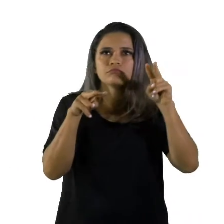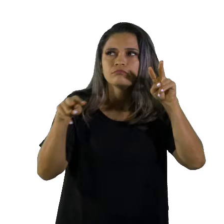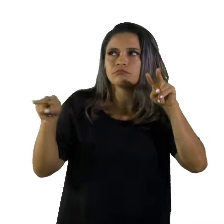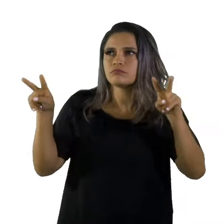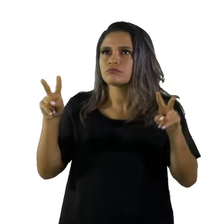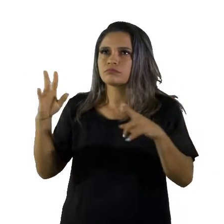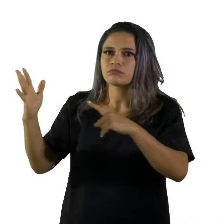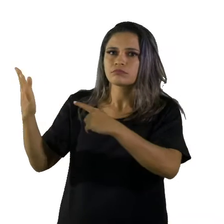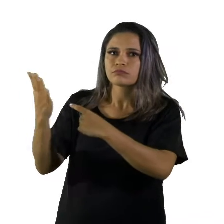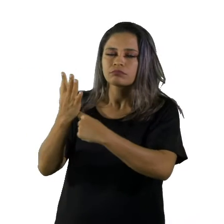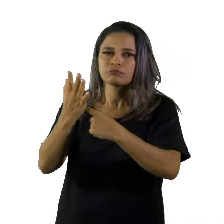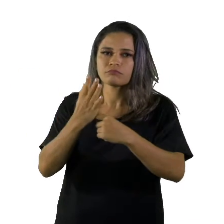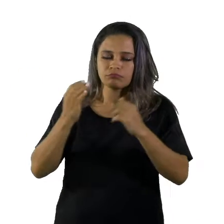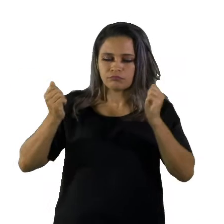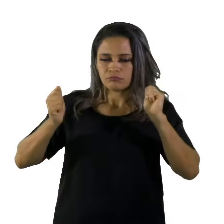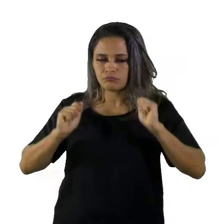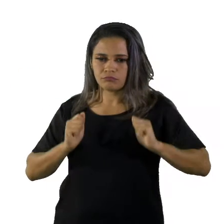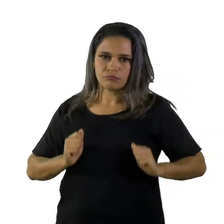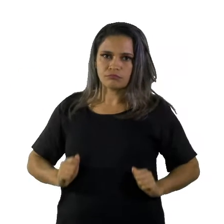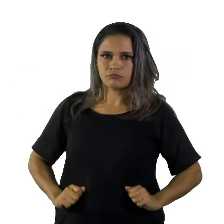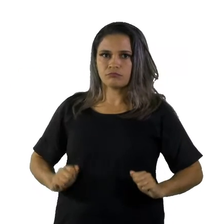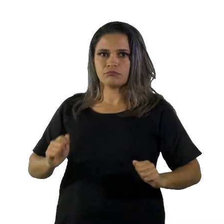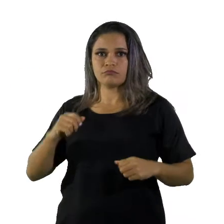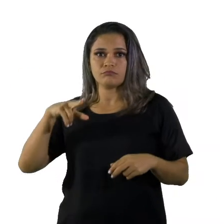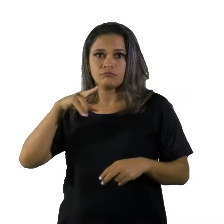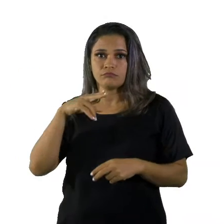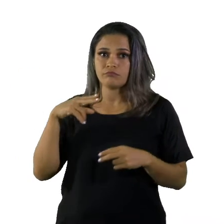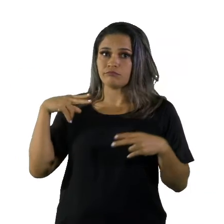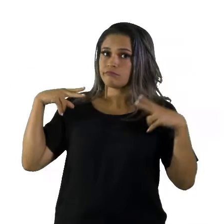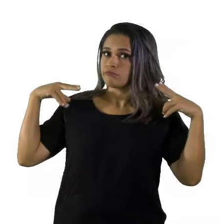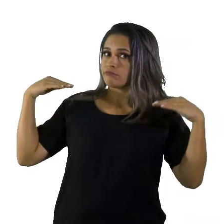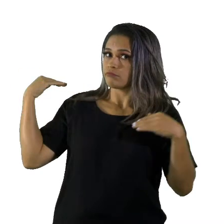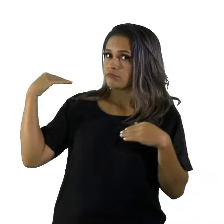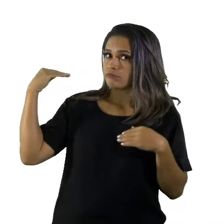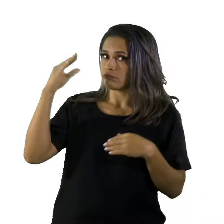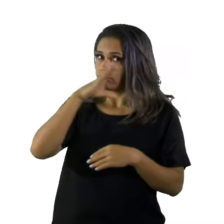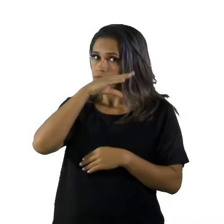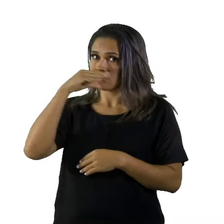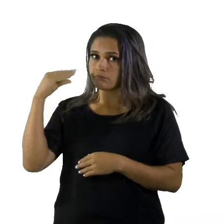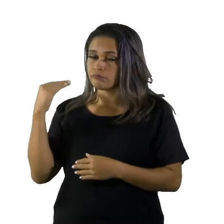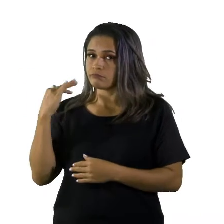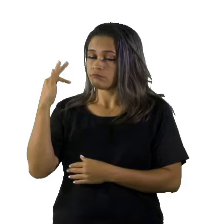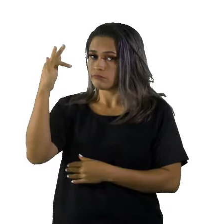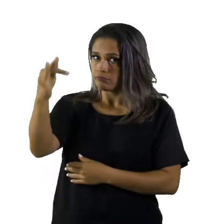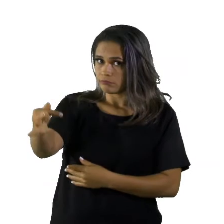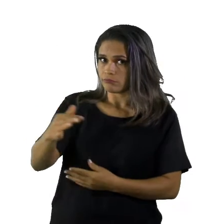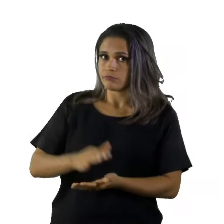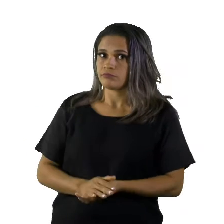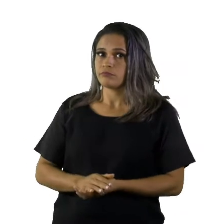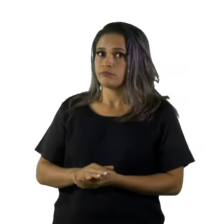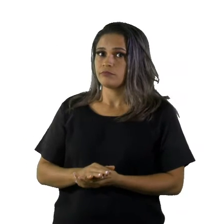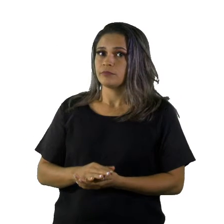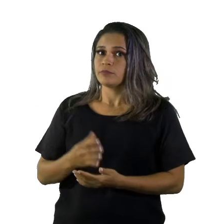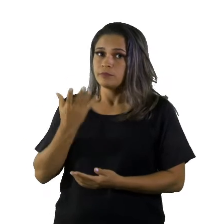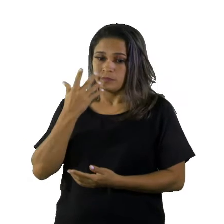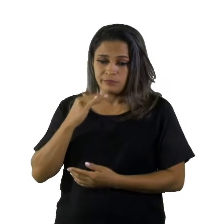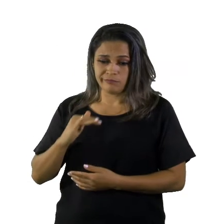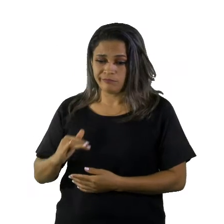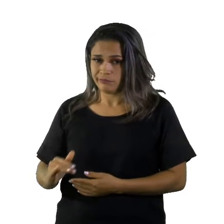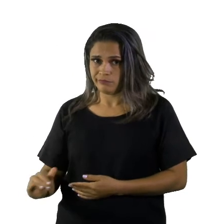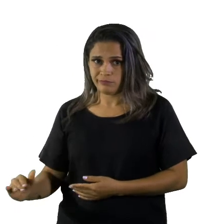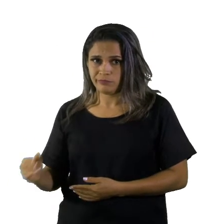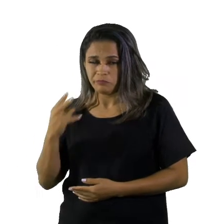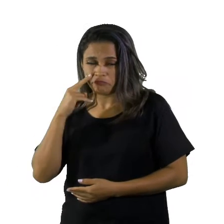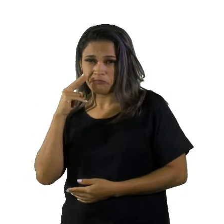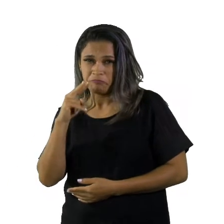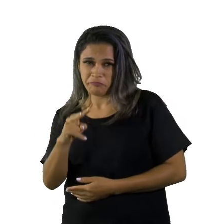ajuda a moldar o adolescente adulto que ele virá a ser. Uma criança não se tornará violenta apenas porque